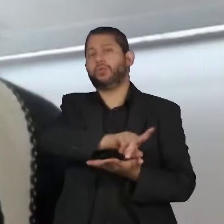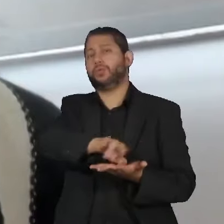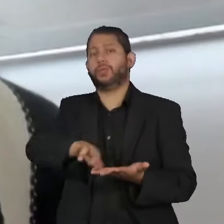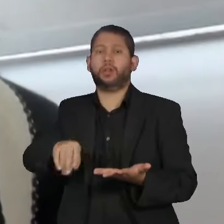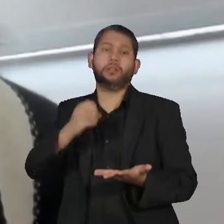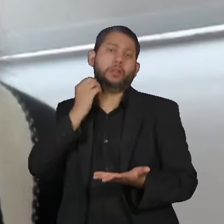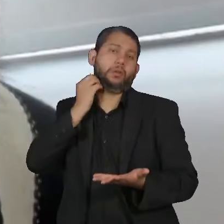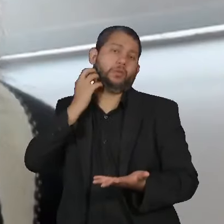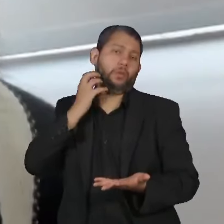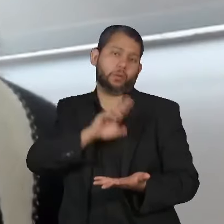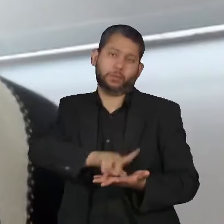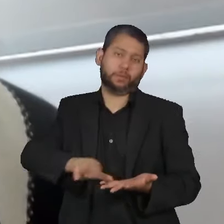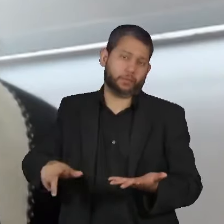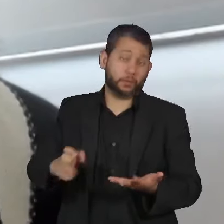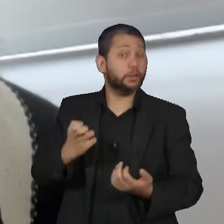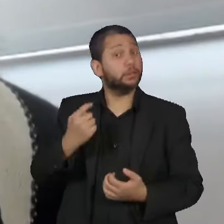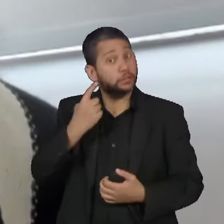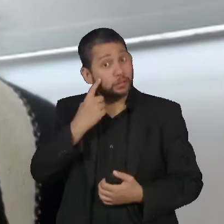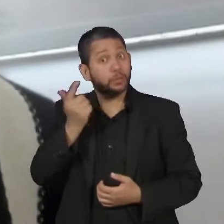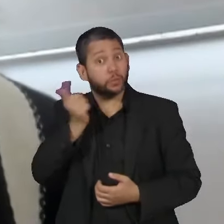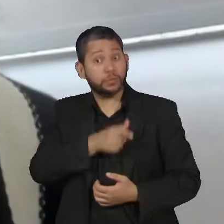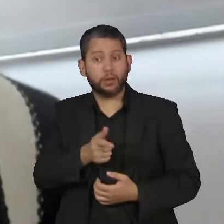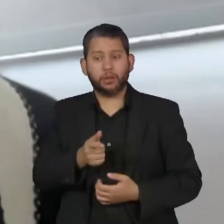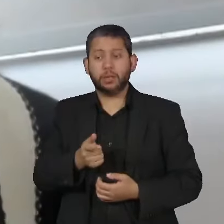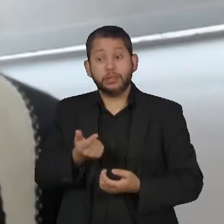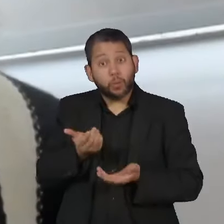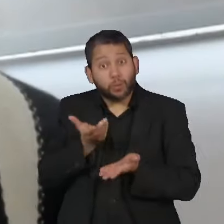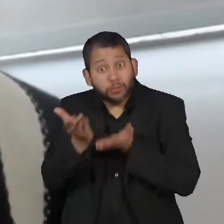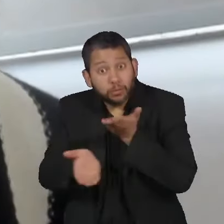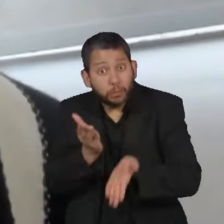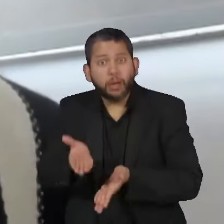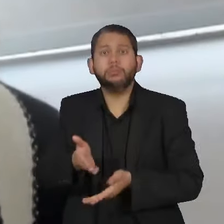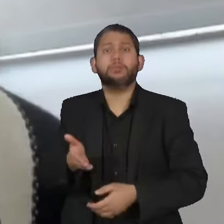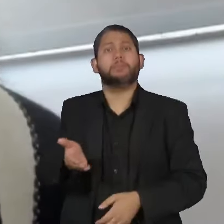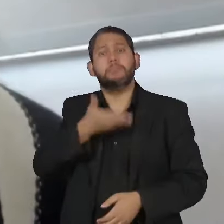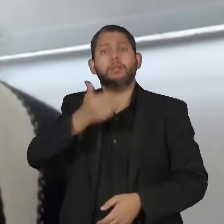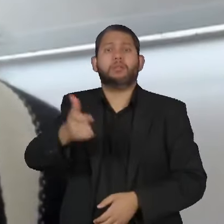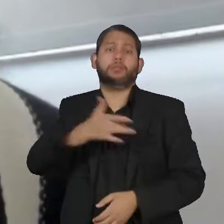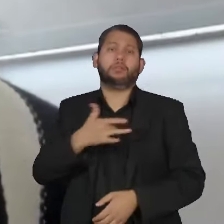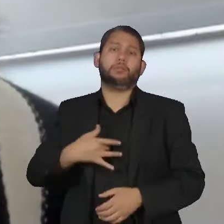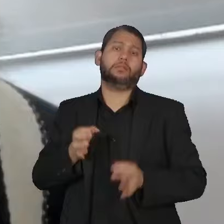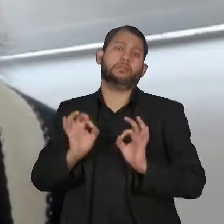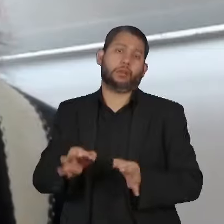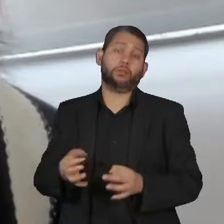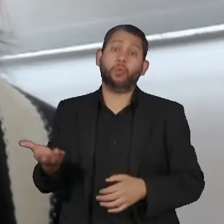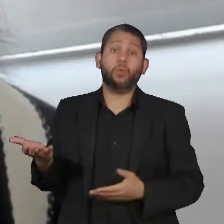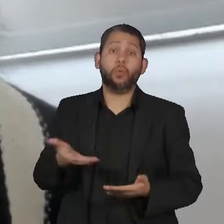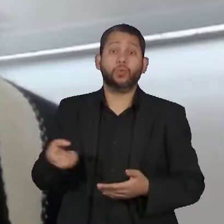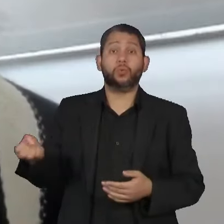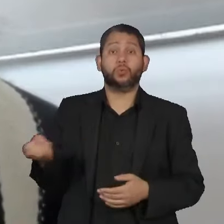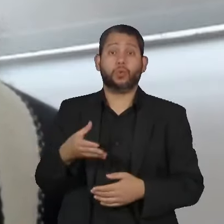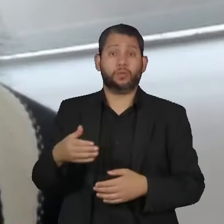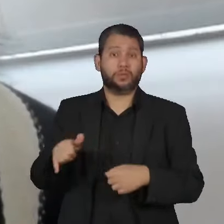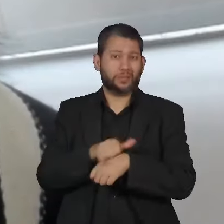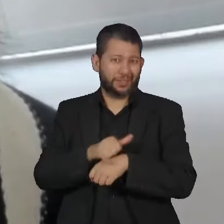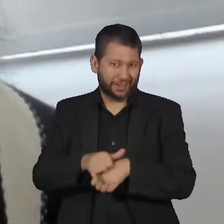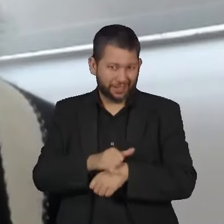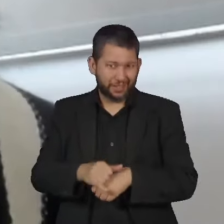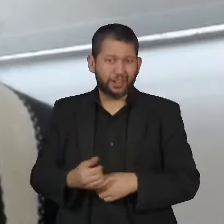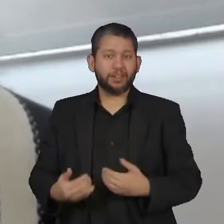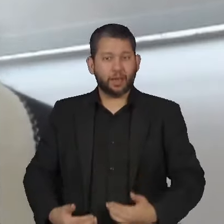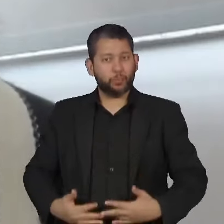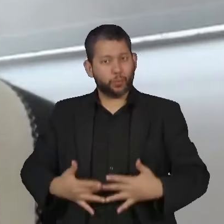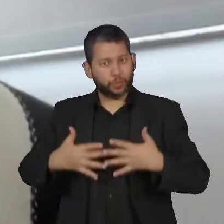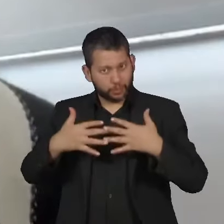linfoma. Então, uma eficácia muito grande de tratamento. A gente tem atualmente a chegada de novas estratégias, que é a imunoterapia, terapia